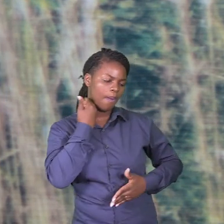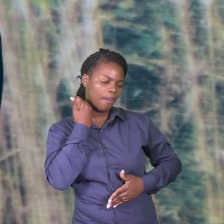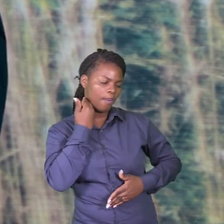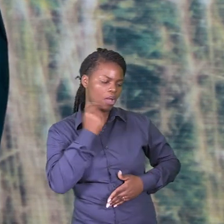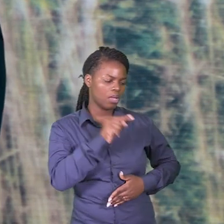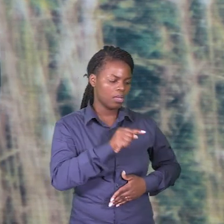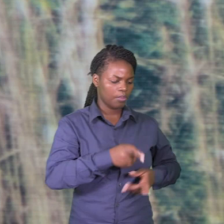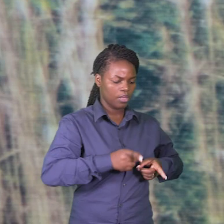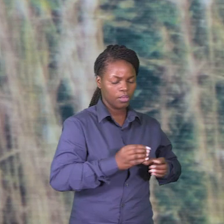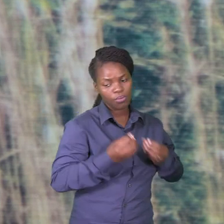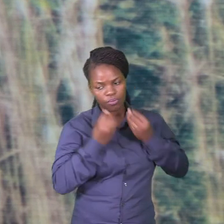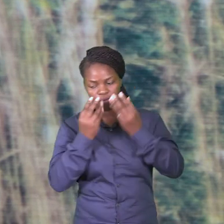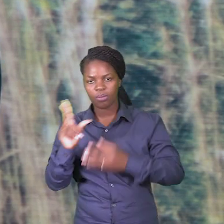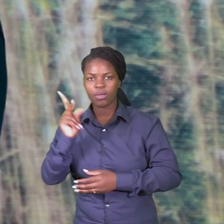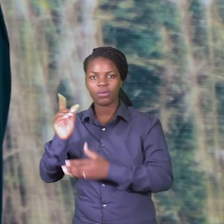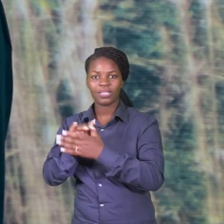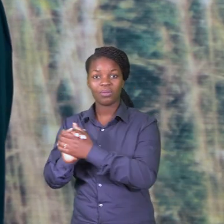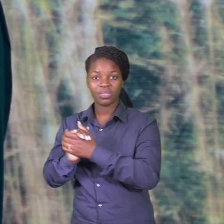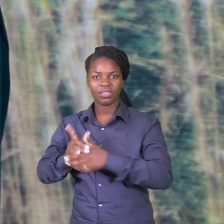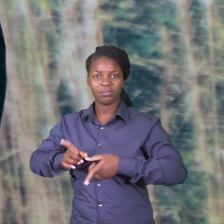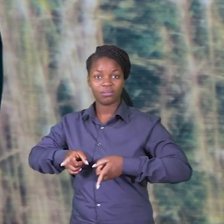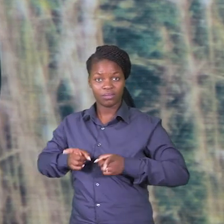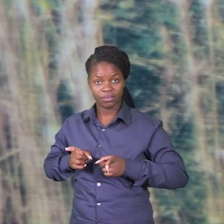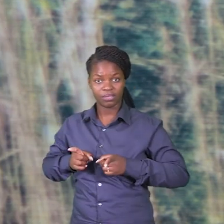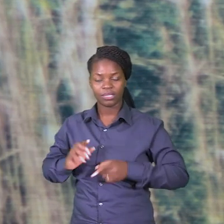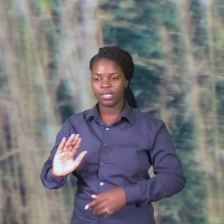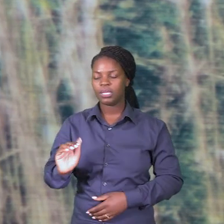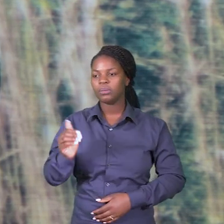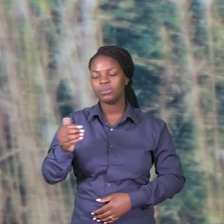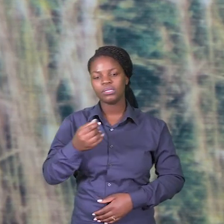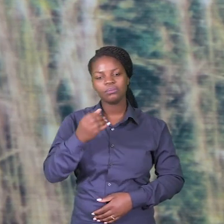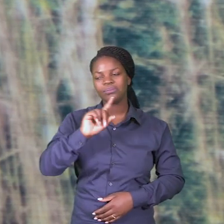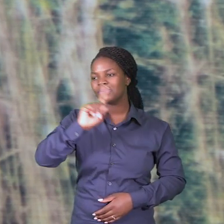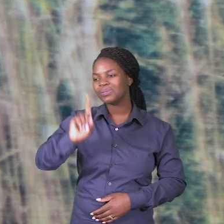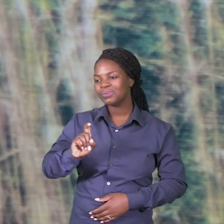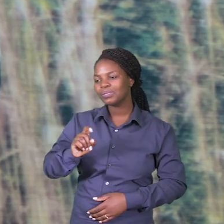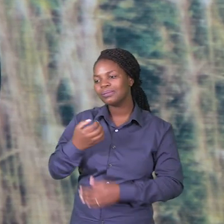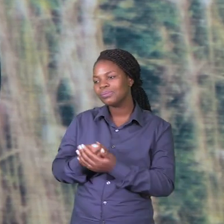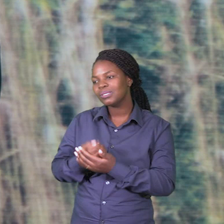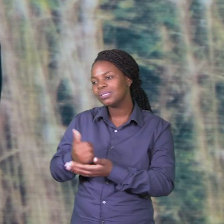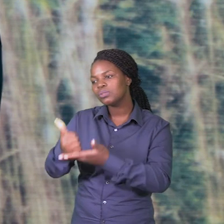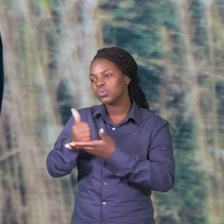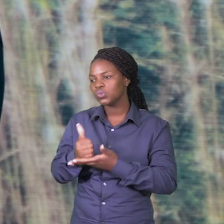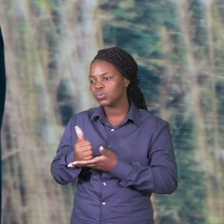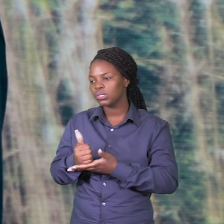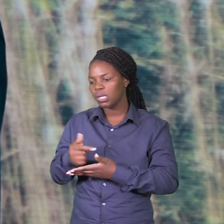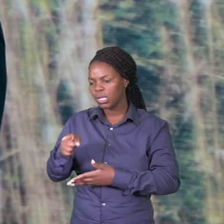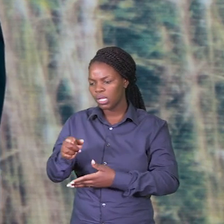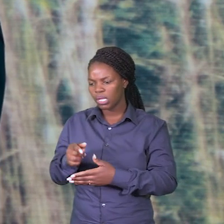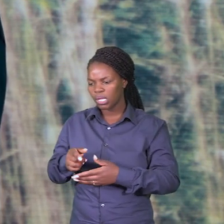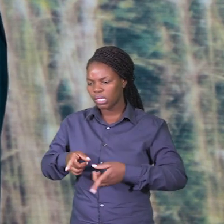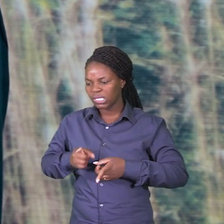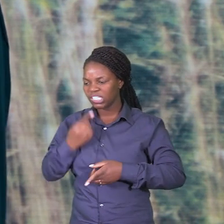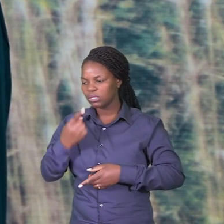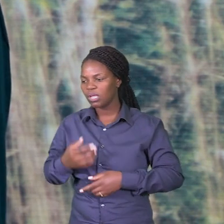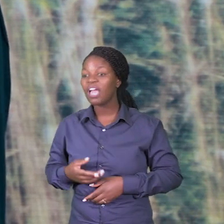contra colega partilha essa informação contra colega e nalgum momento a busca de de um conselho para aquele aquele segmento como eu bem